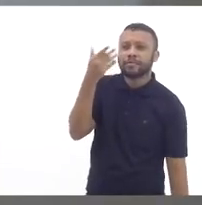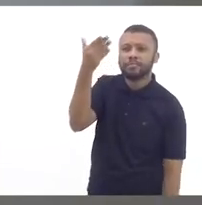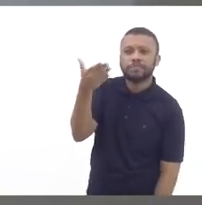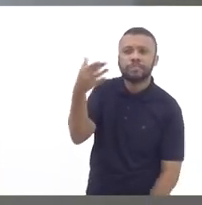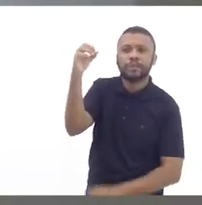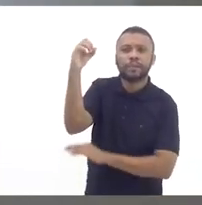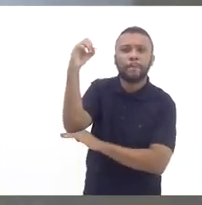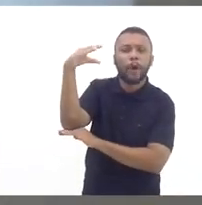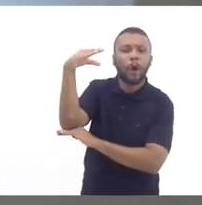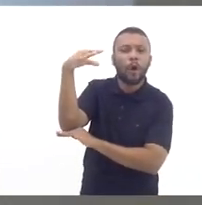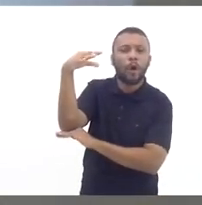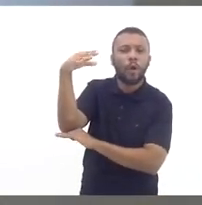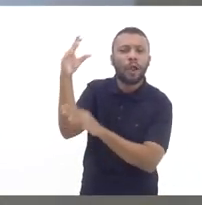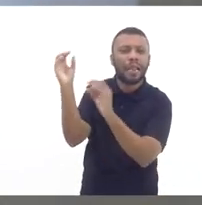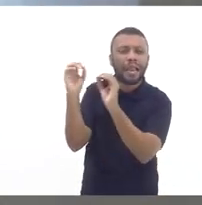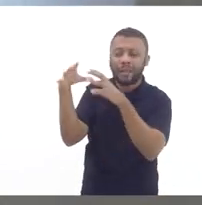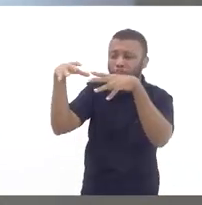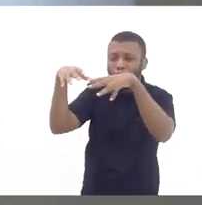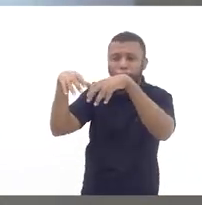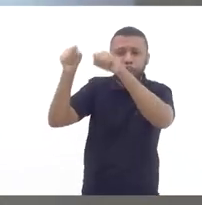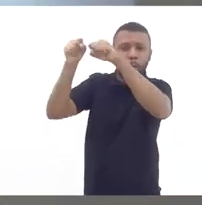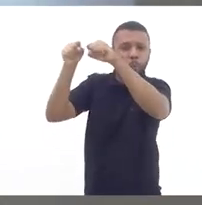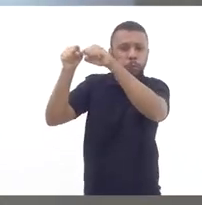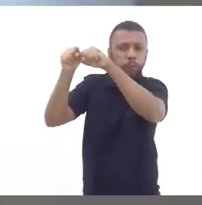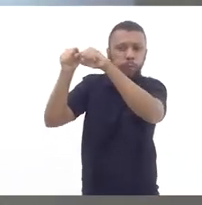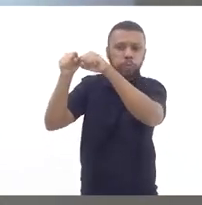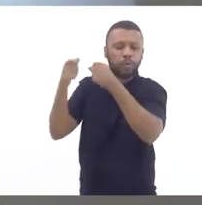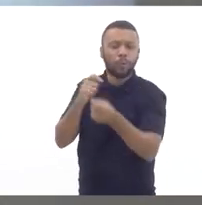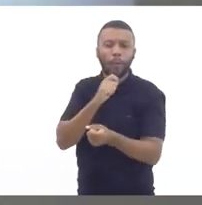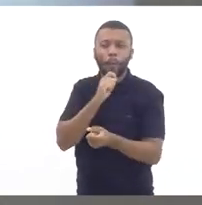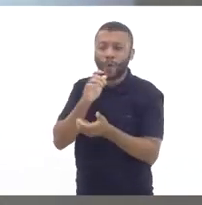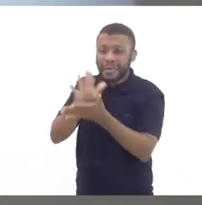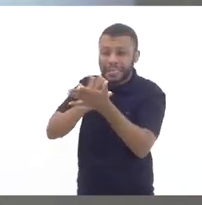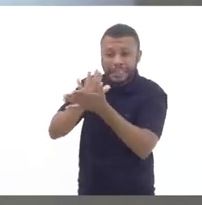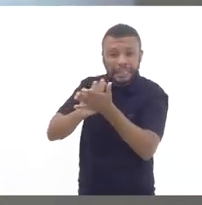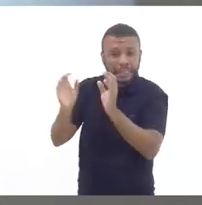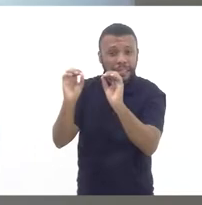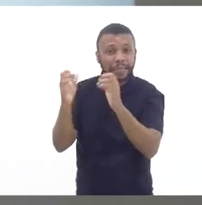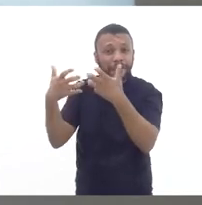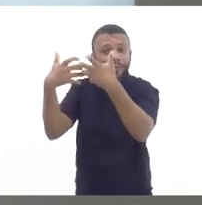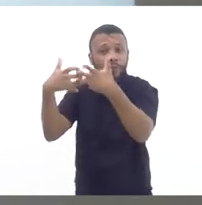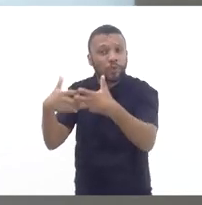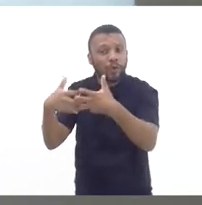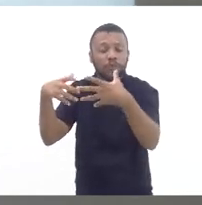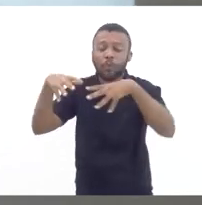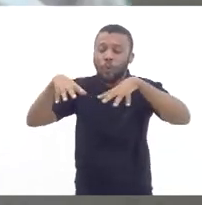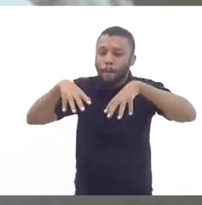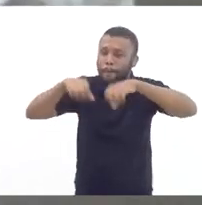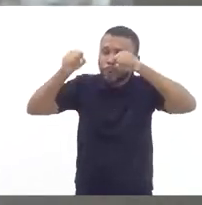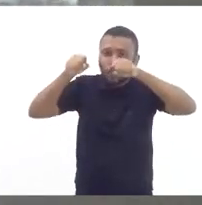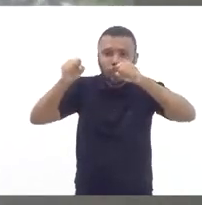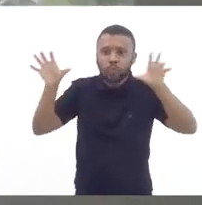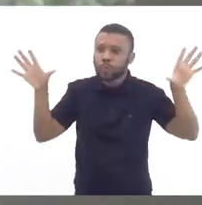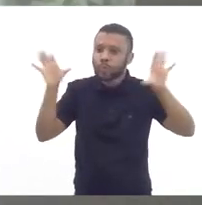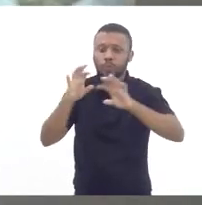delas acende. Ao longo aqui dessa rampa, nenhuma delas acende. É tudo um breu.